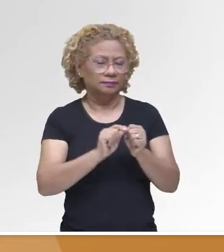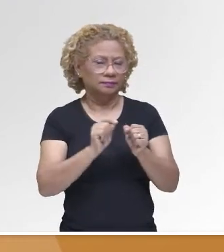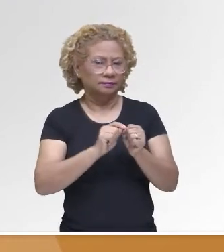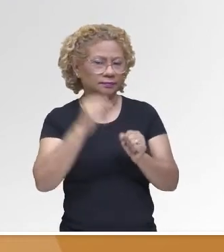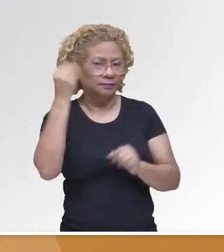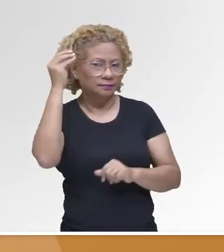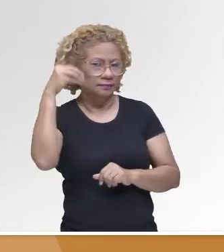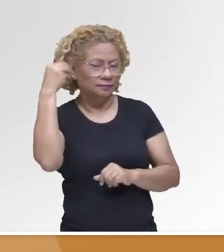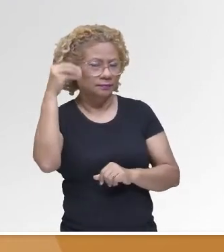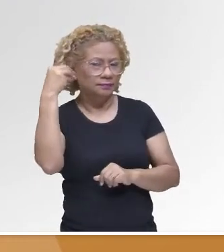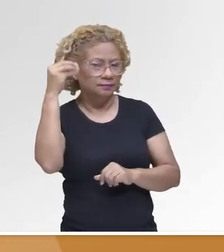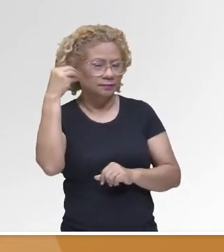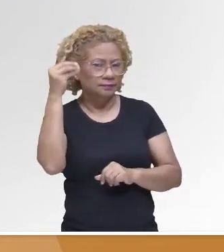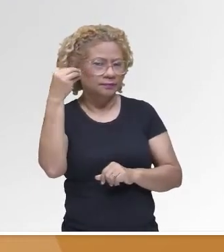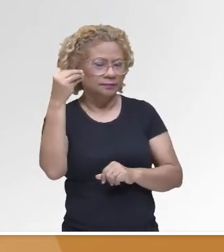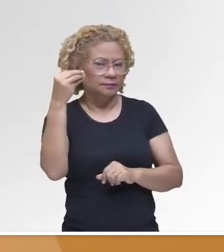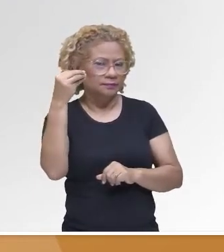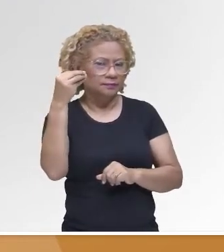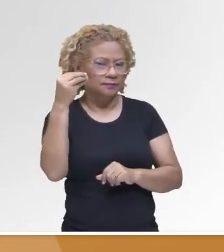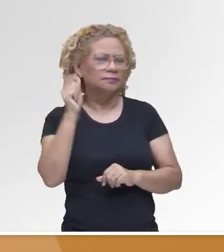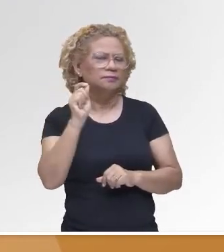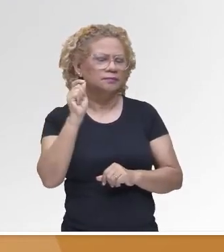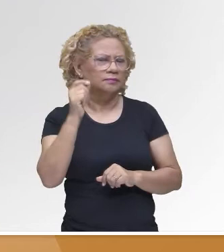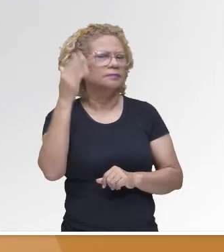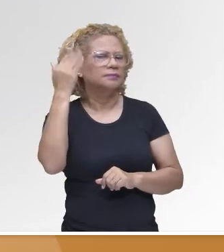Onde você quer chegar com essa experiência?